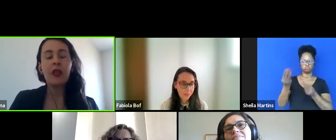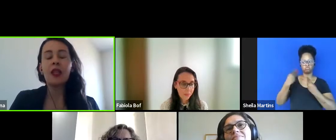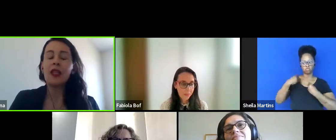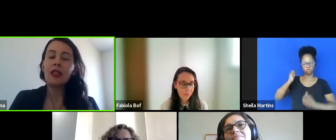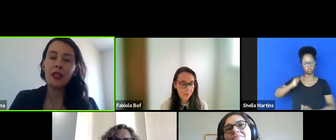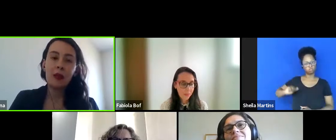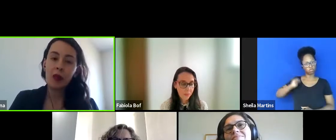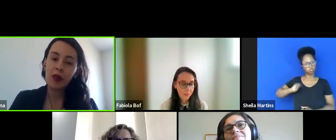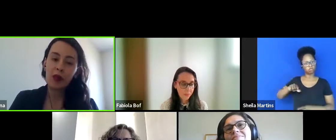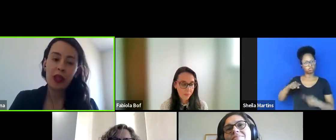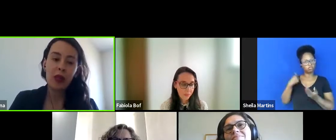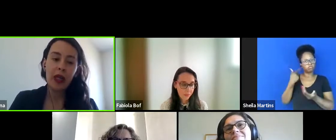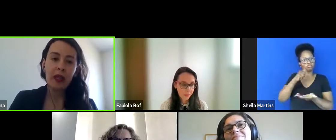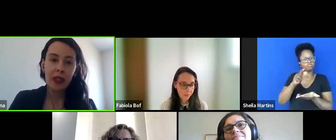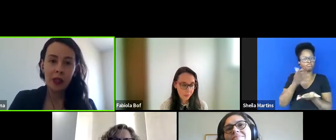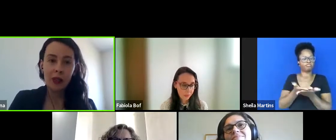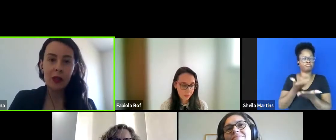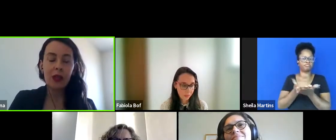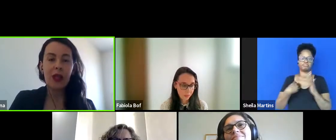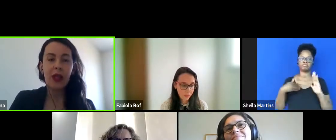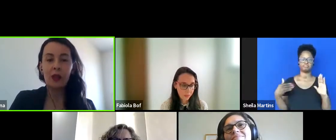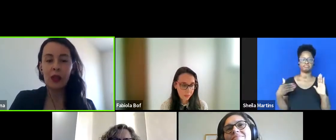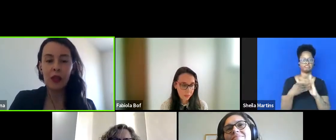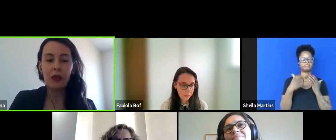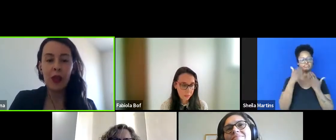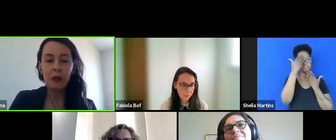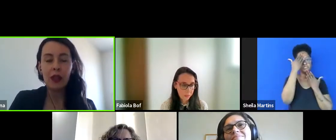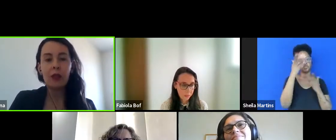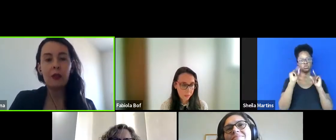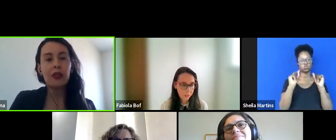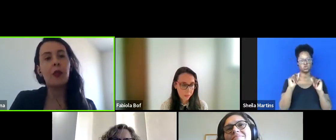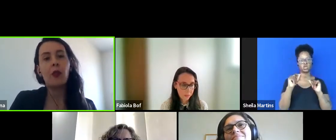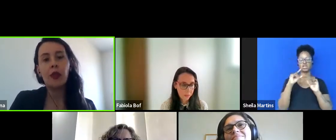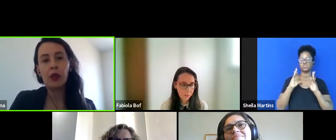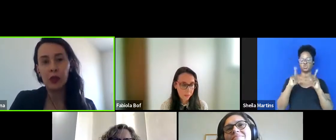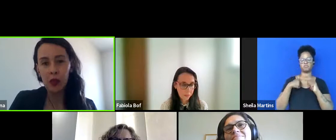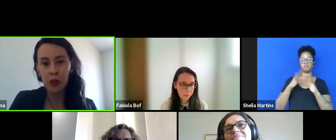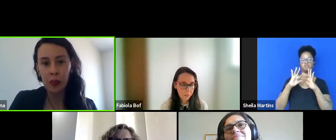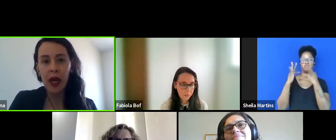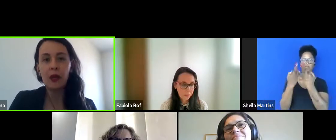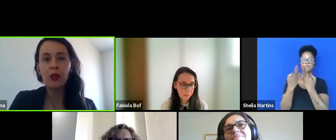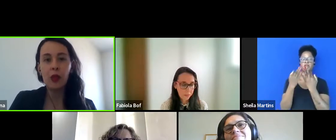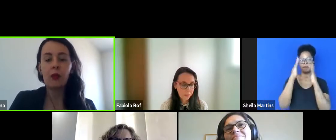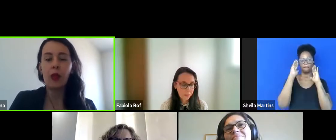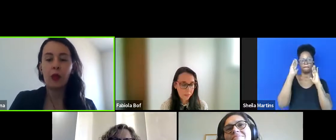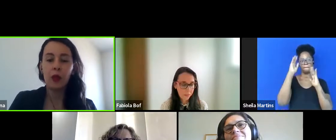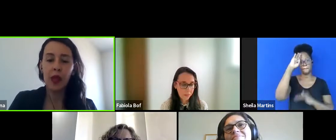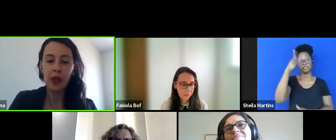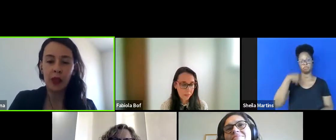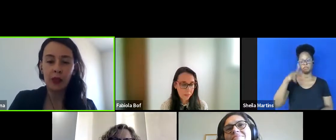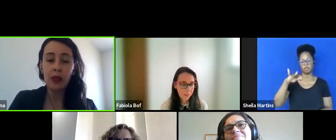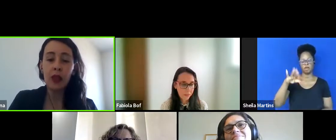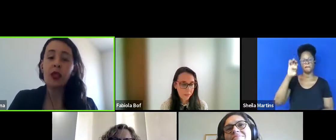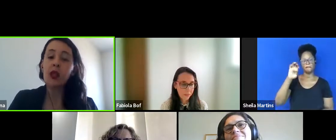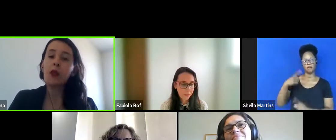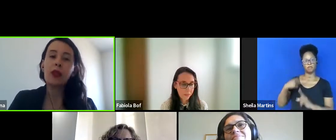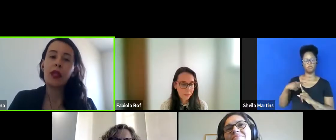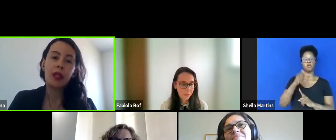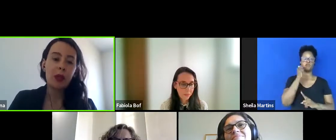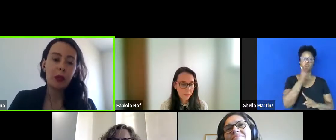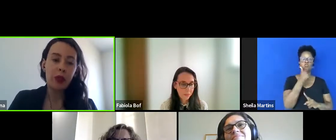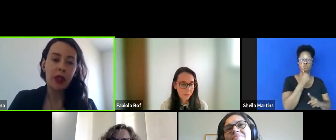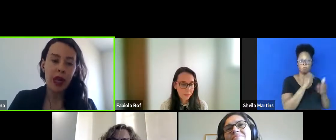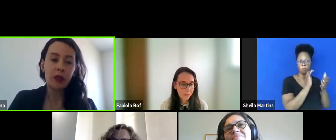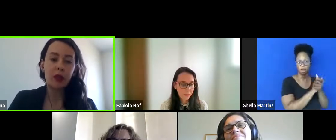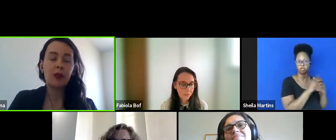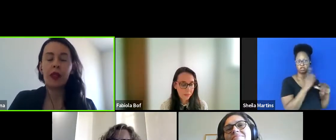bolsa. E, por fim, eu agradeço, né, a toda a minha família, principalmente aos meus pais, o meu irmão e o meu marido, por